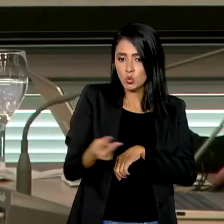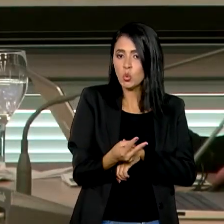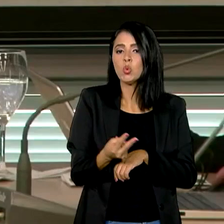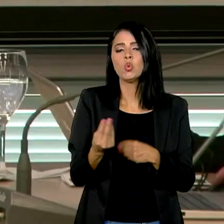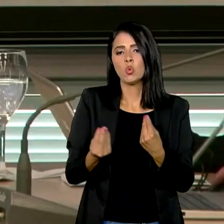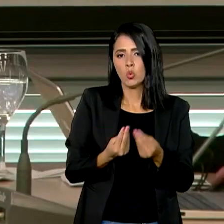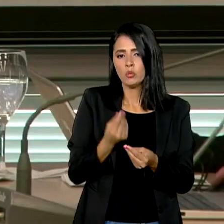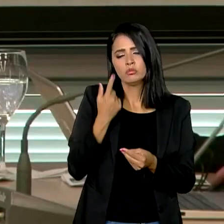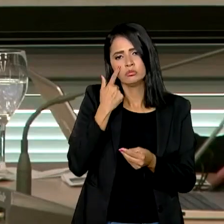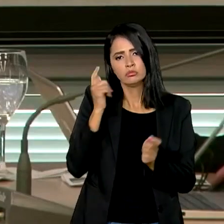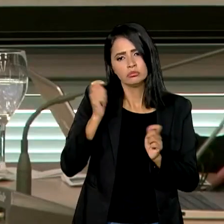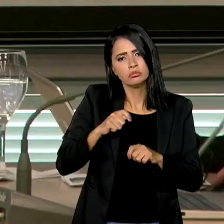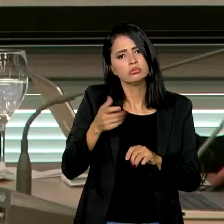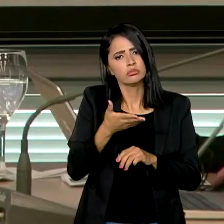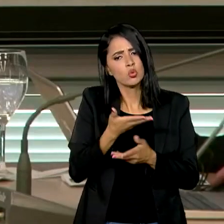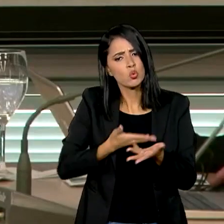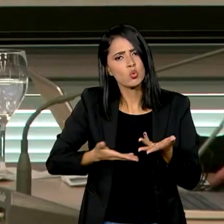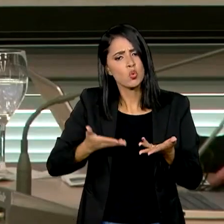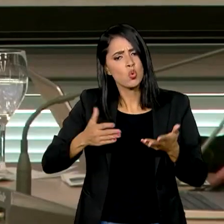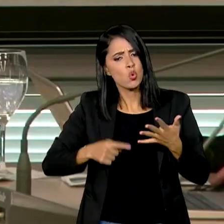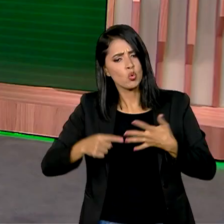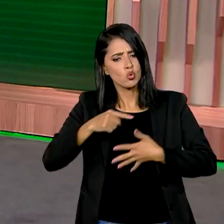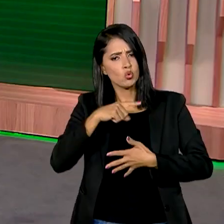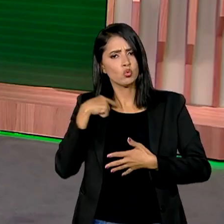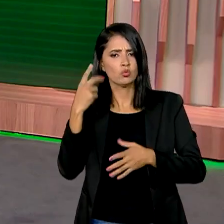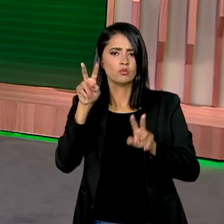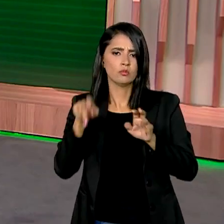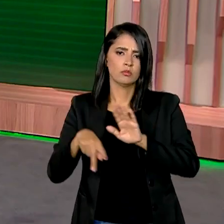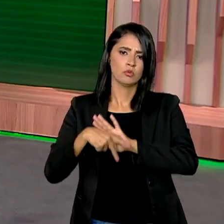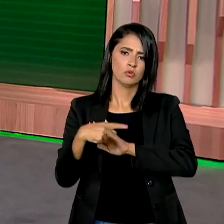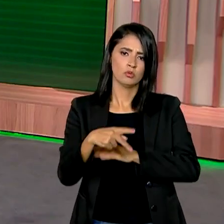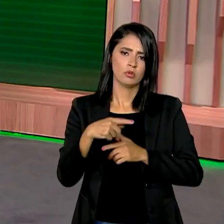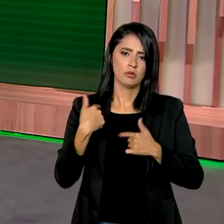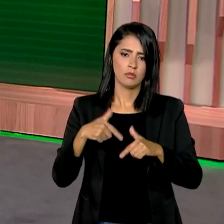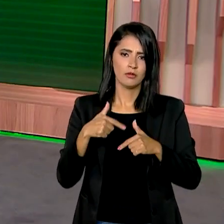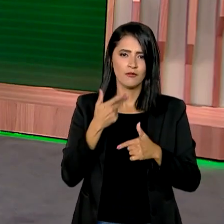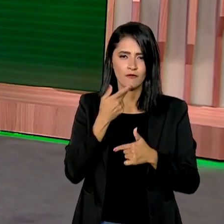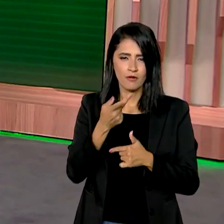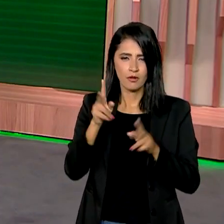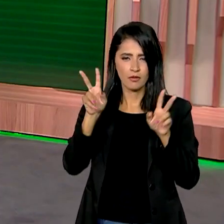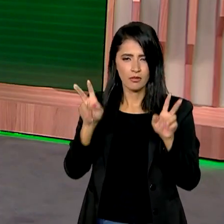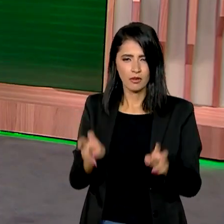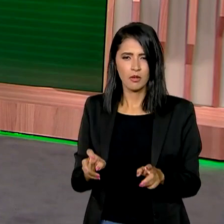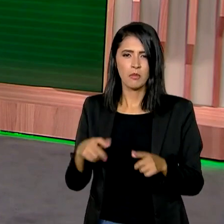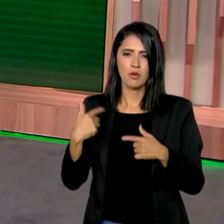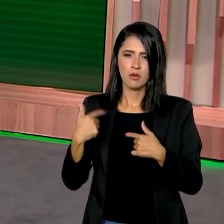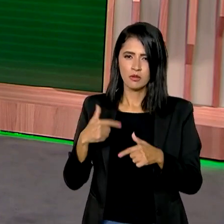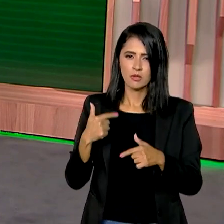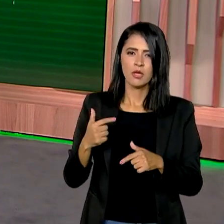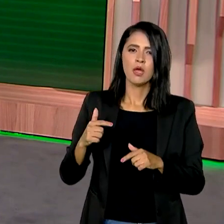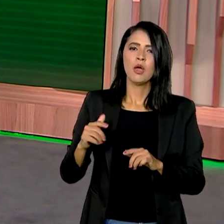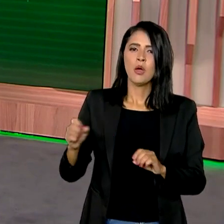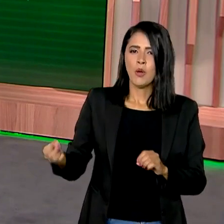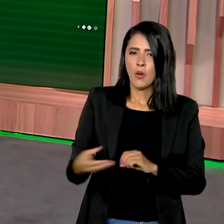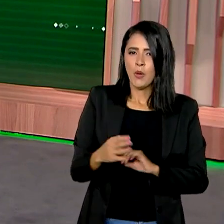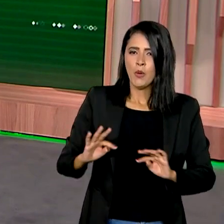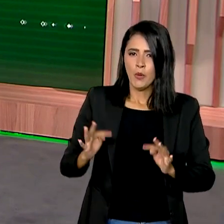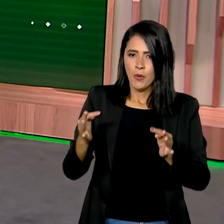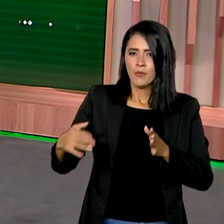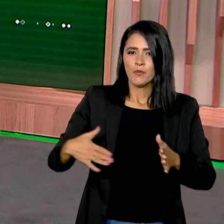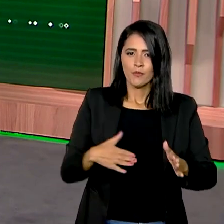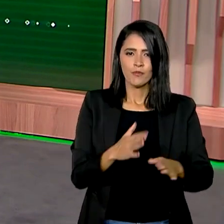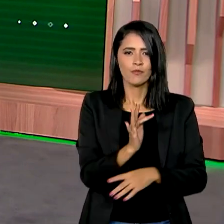a permear o conjunto das nossas agendas. Vamos falar agora sobre o processo de modernização das